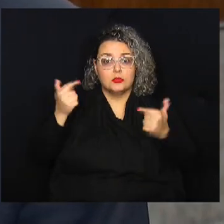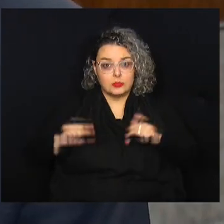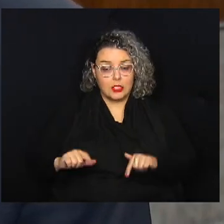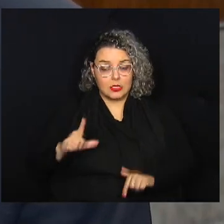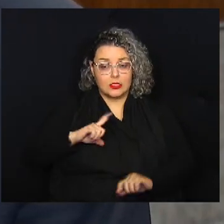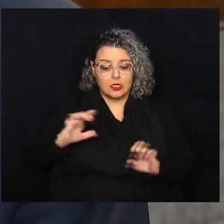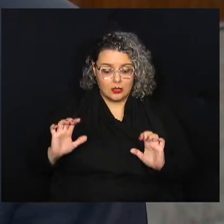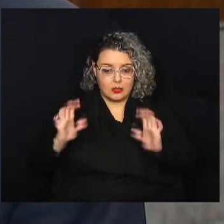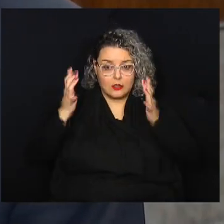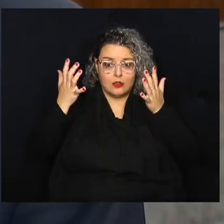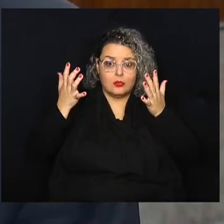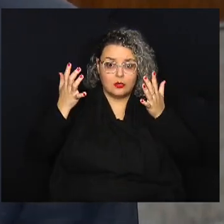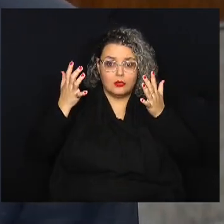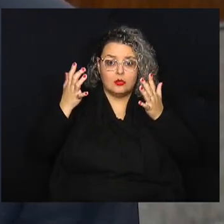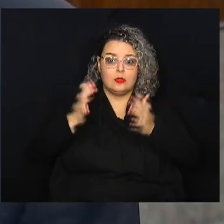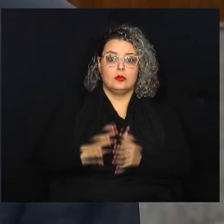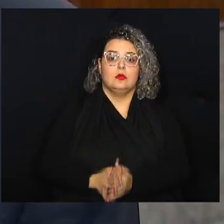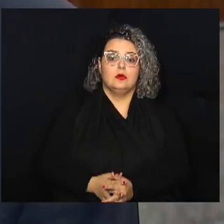eventos